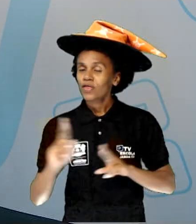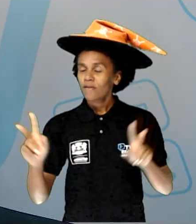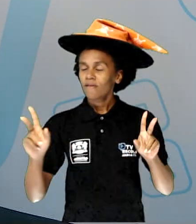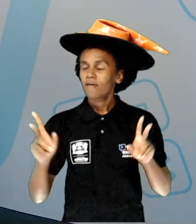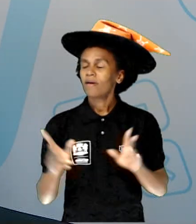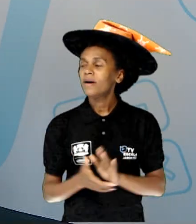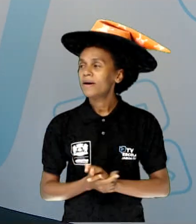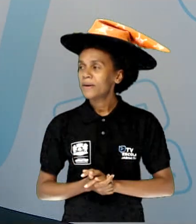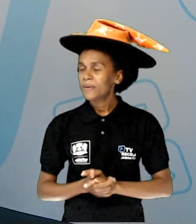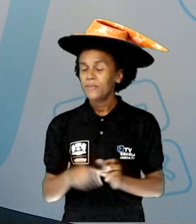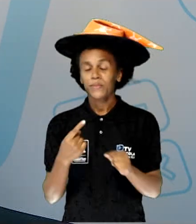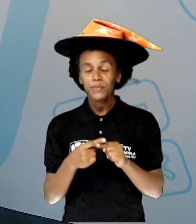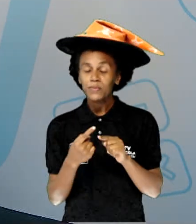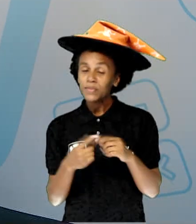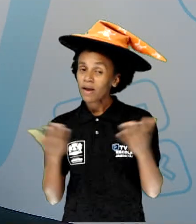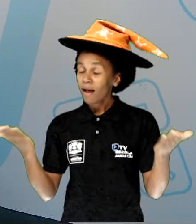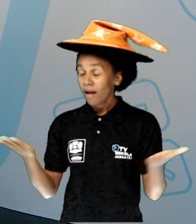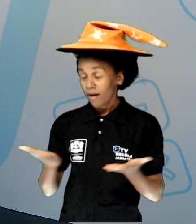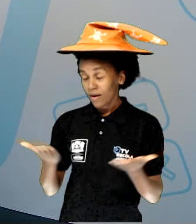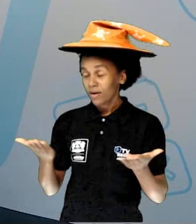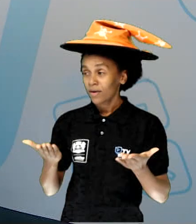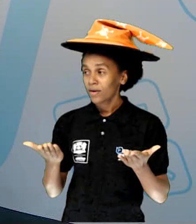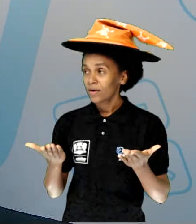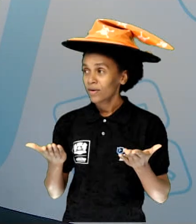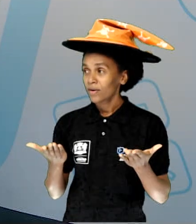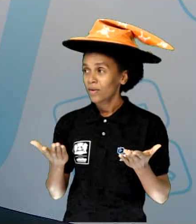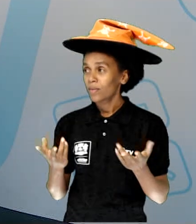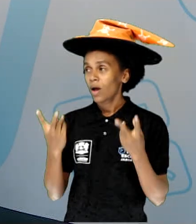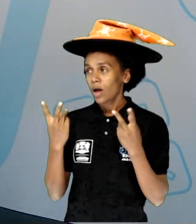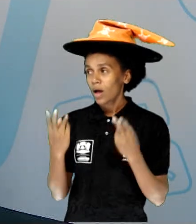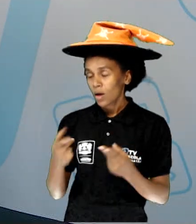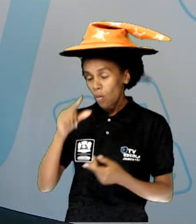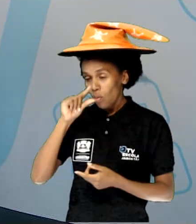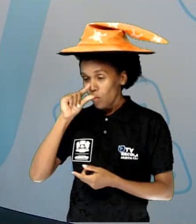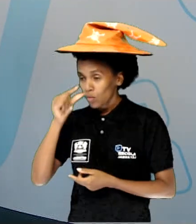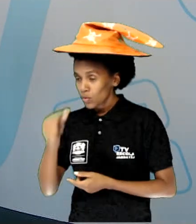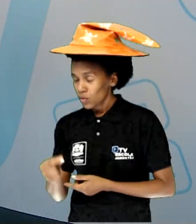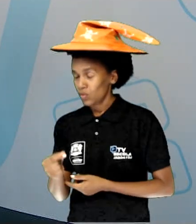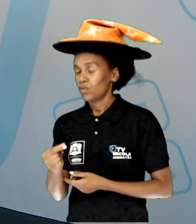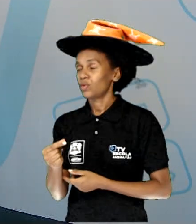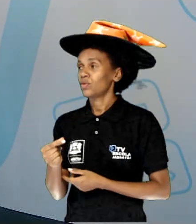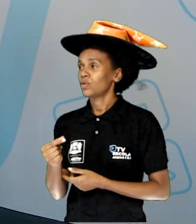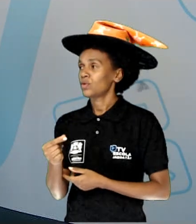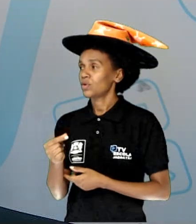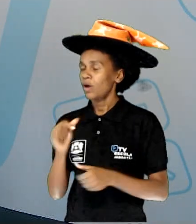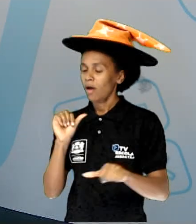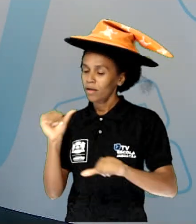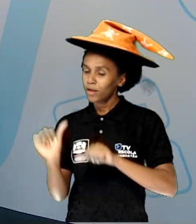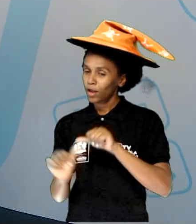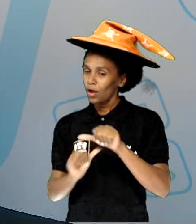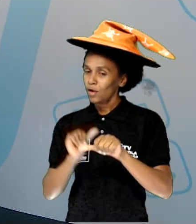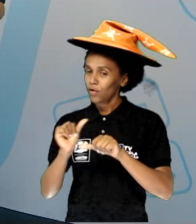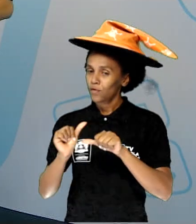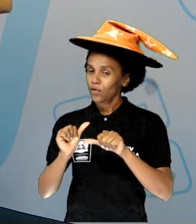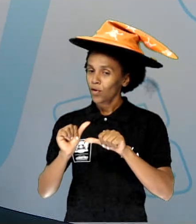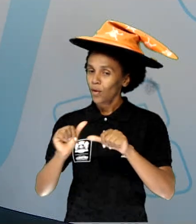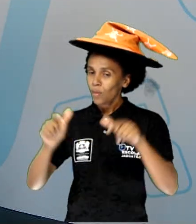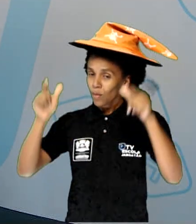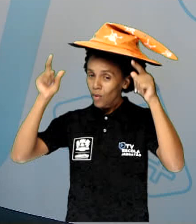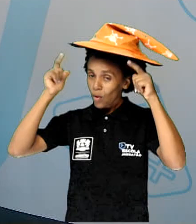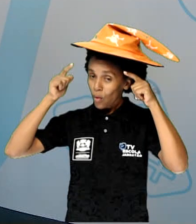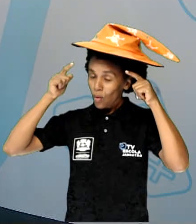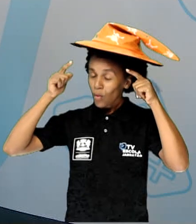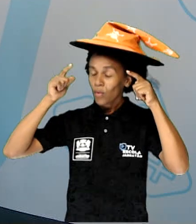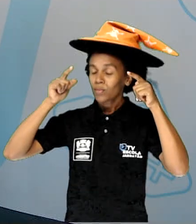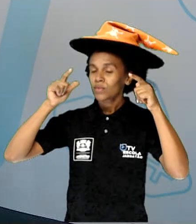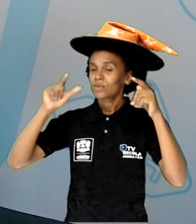do mesmo jeito que a bruxinha Zuzu transformou aquele chapéu da capa do livro no